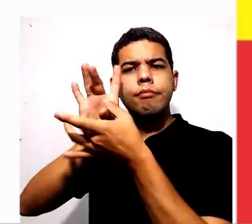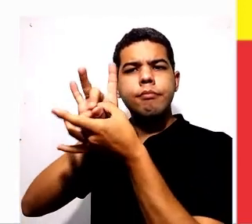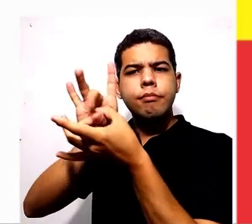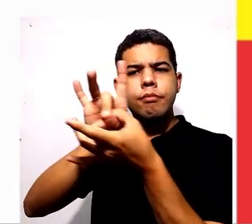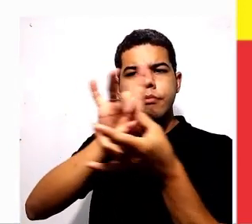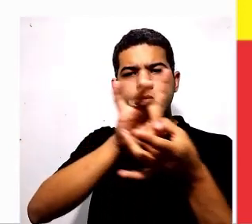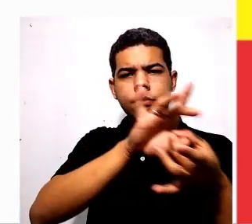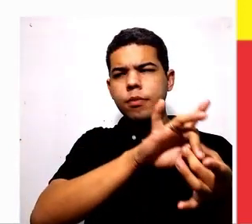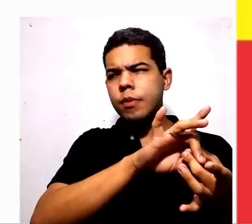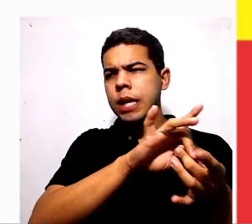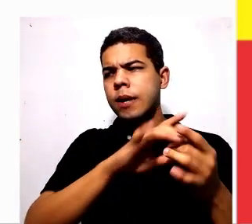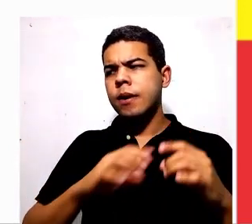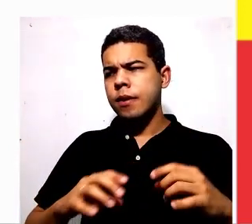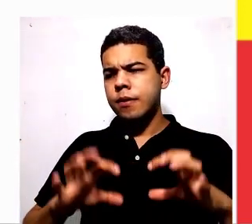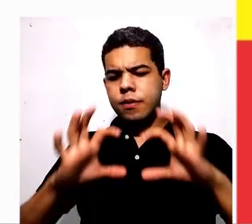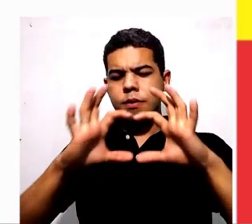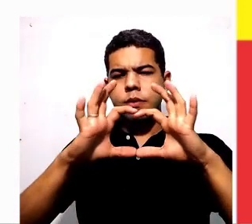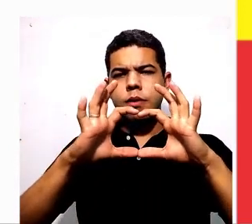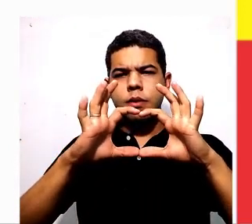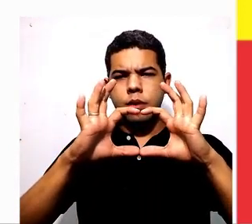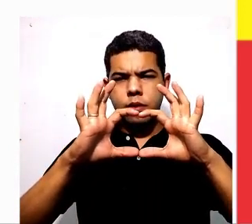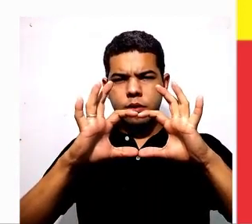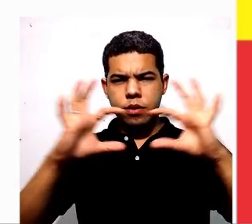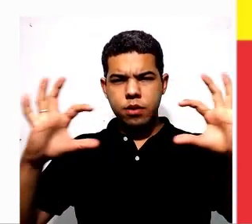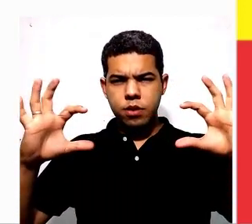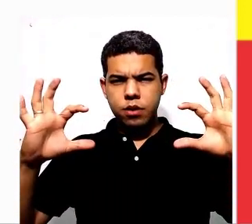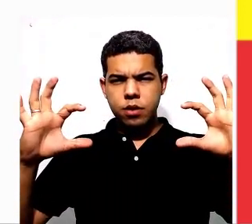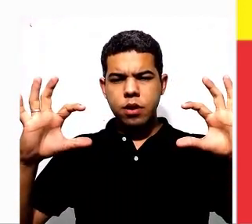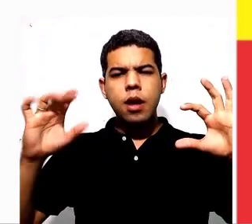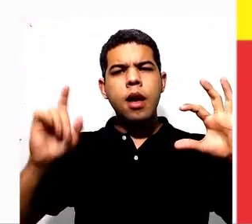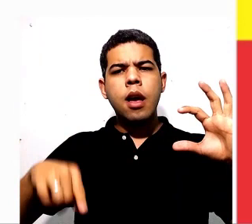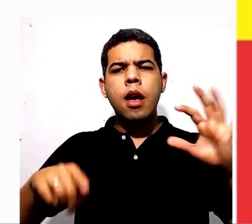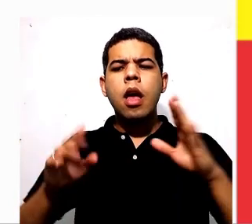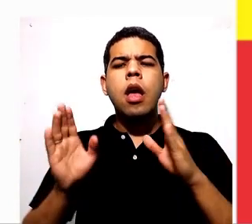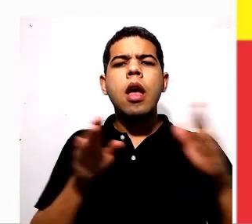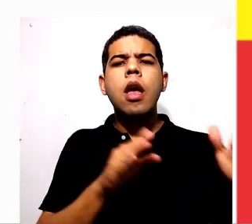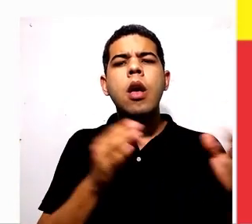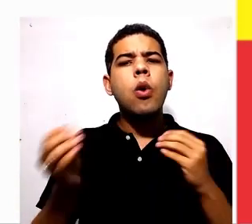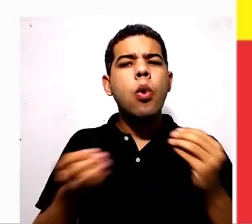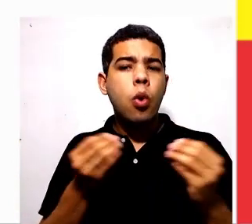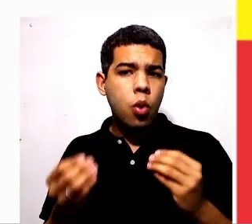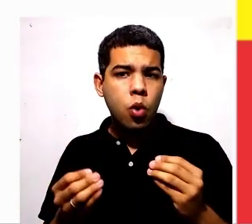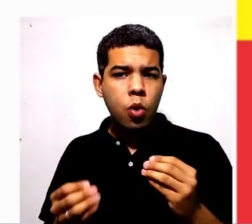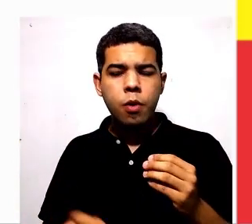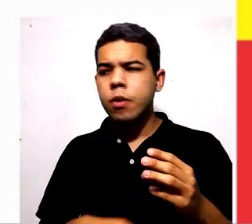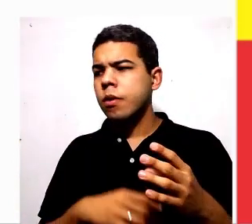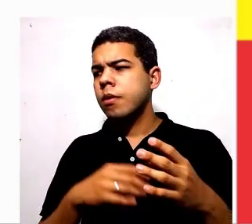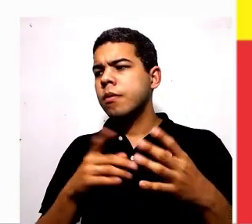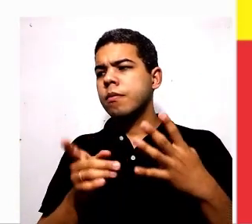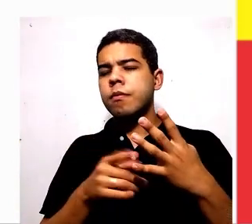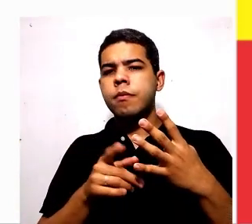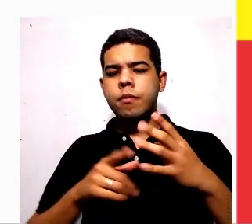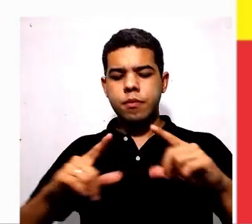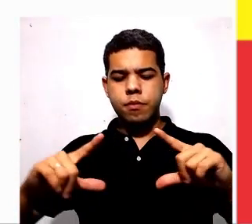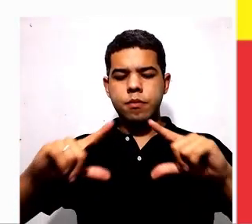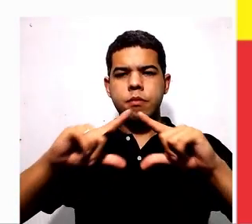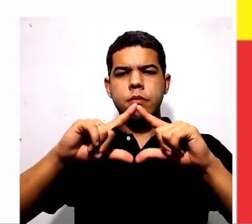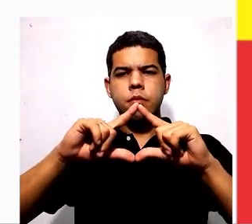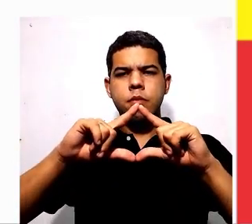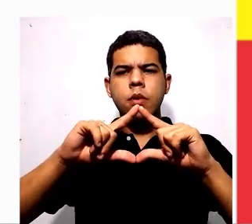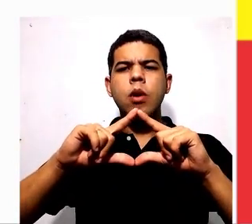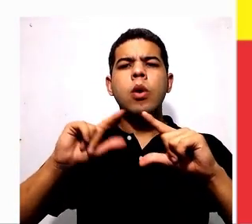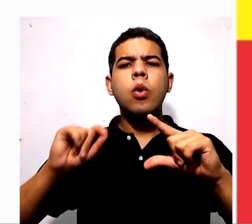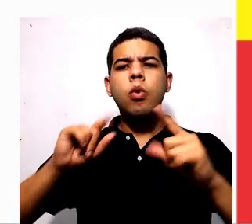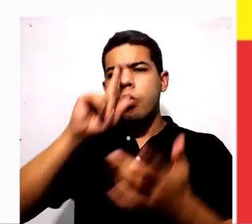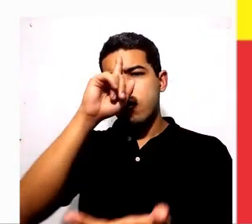Esse retângulozinho, processos, beleza? Indicar o método a ser utilizado. E esse losango, vamos dizer assim, é